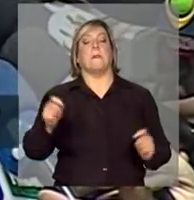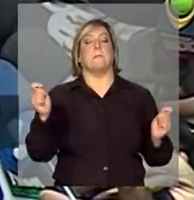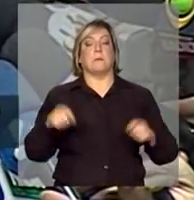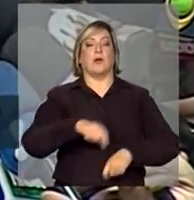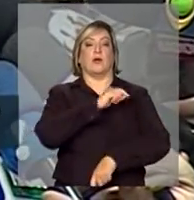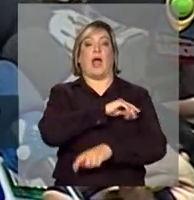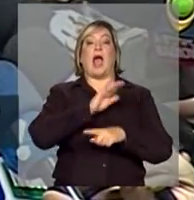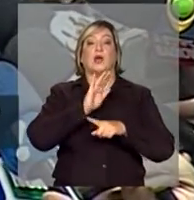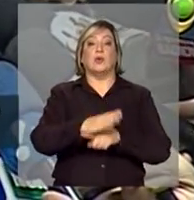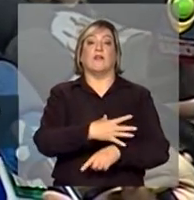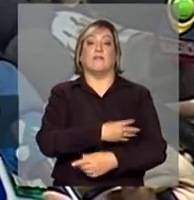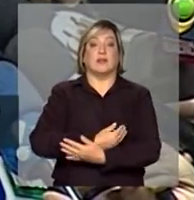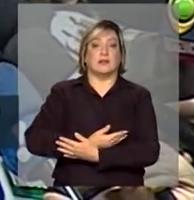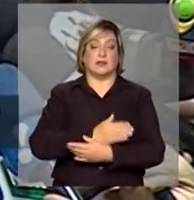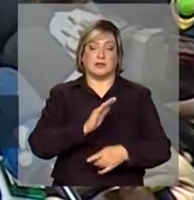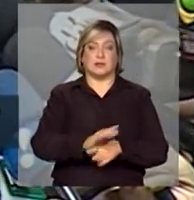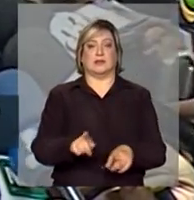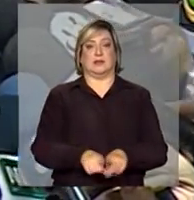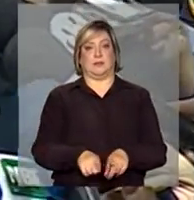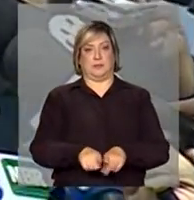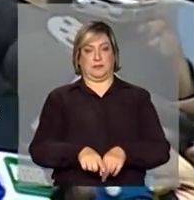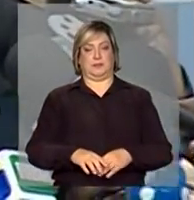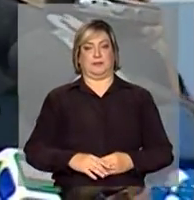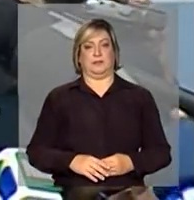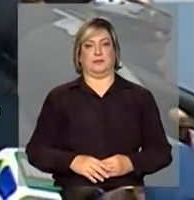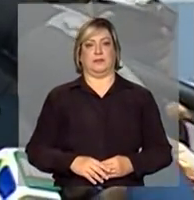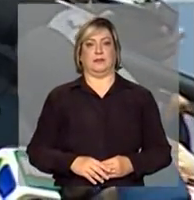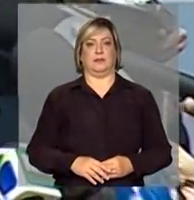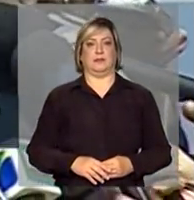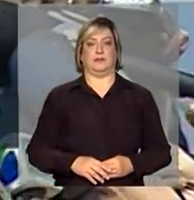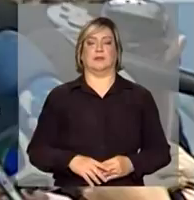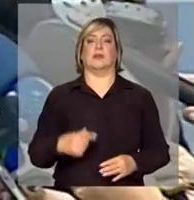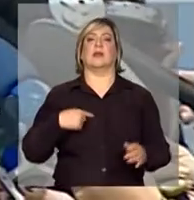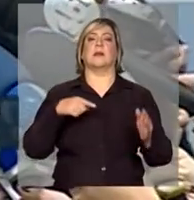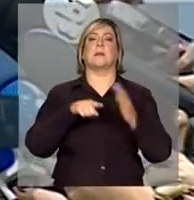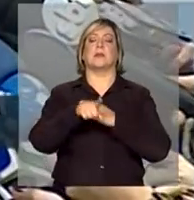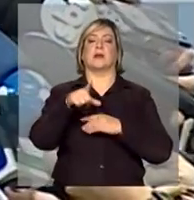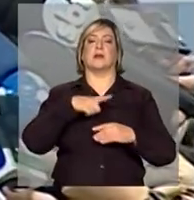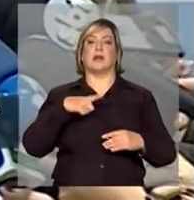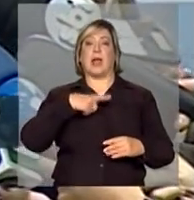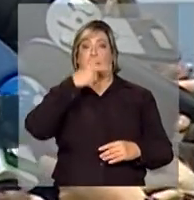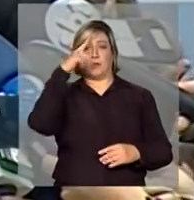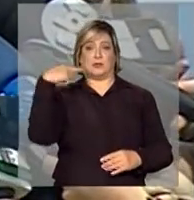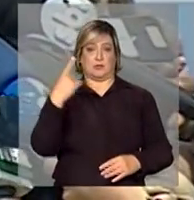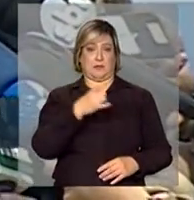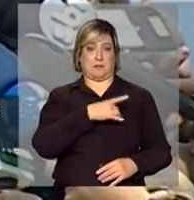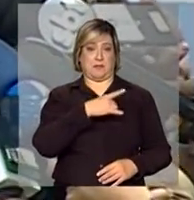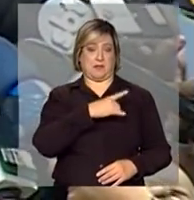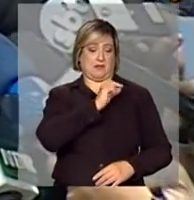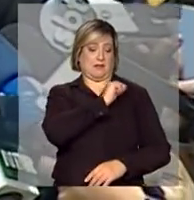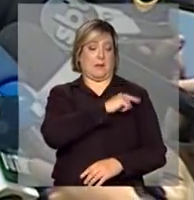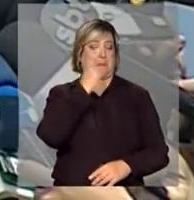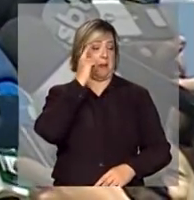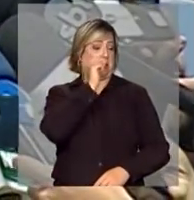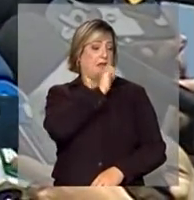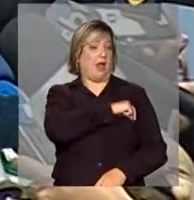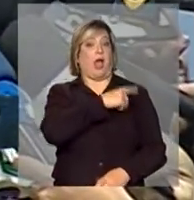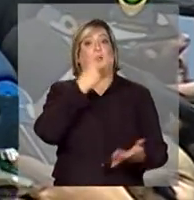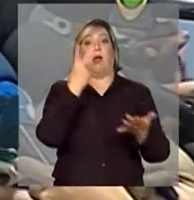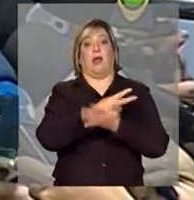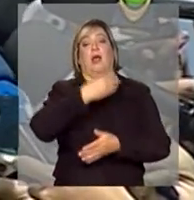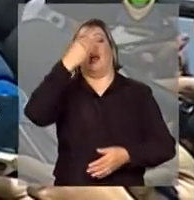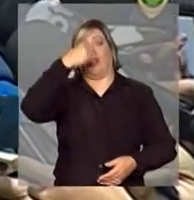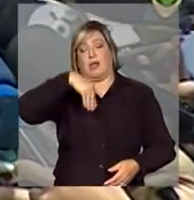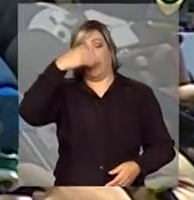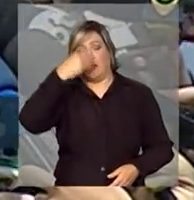poderá ajudar a proteger o seu bebê. Ministro, é um mito que quem vacina gripa? Porque o brasileiro tem medo de se vacinar porque diz que pode ficar gripado.